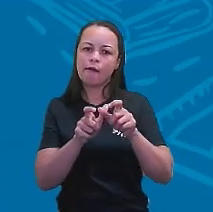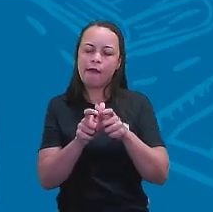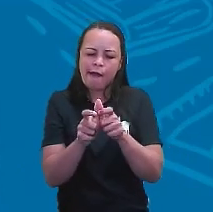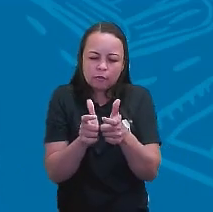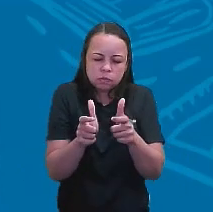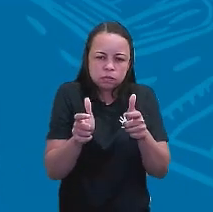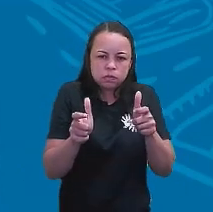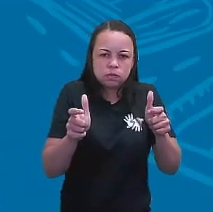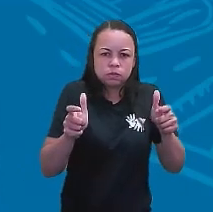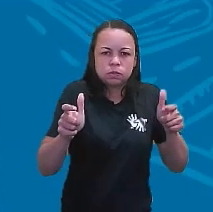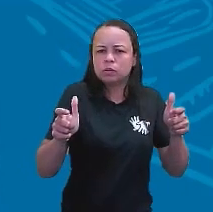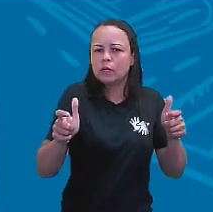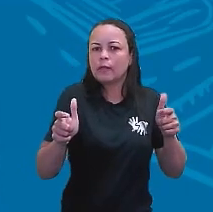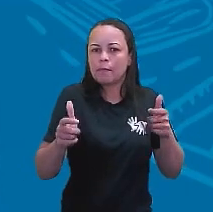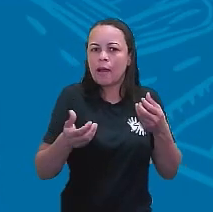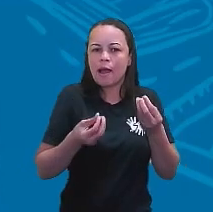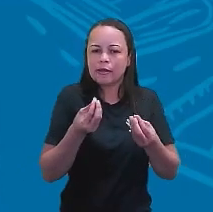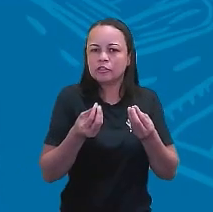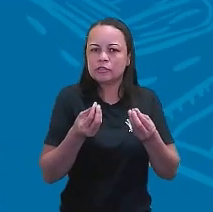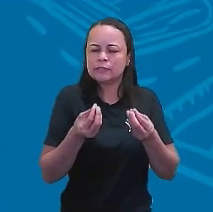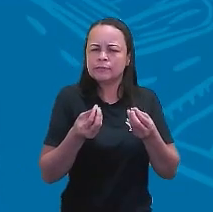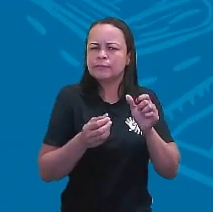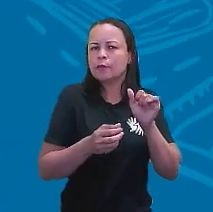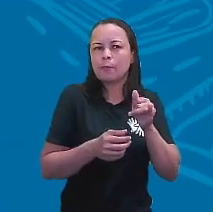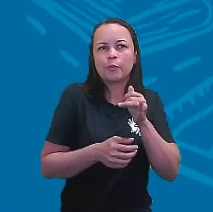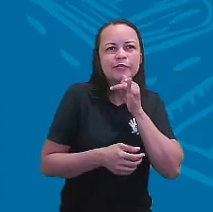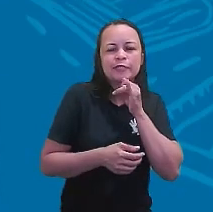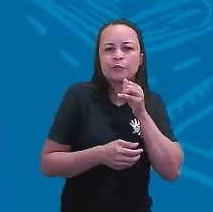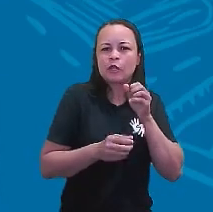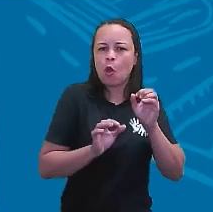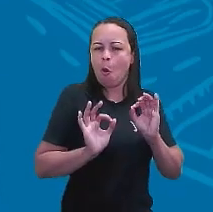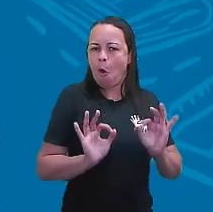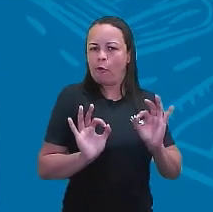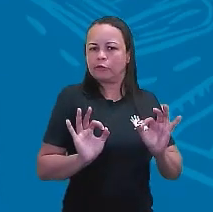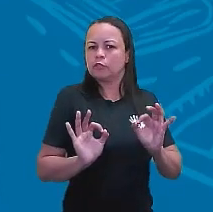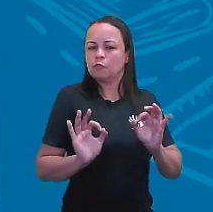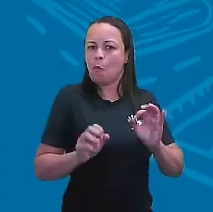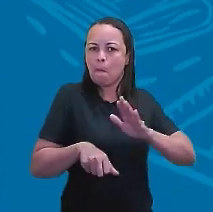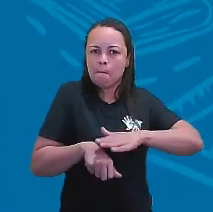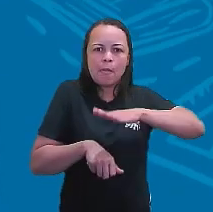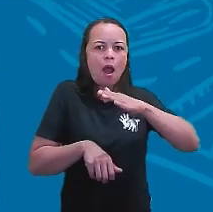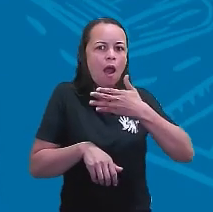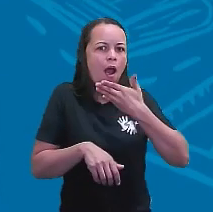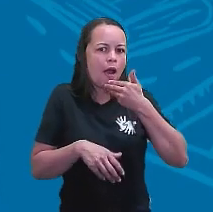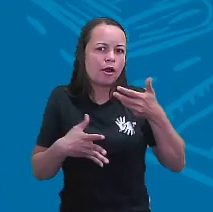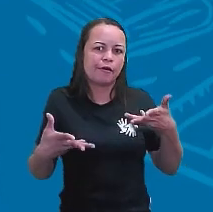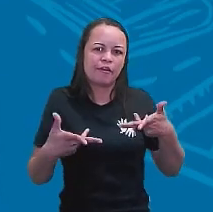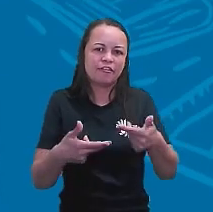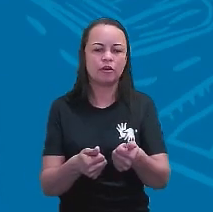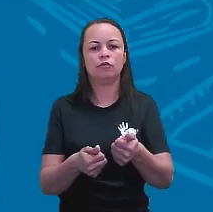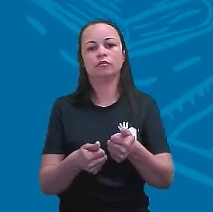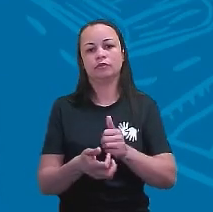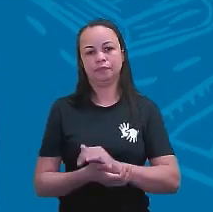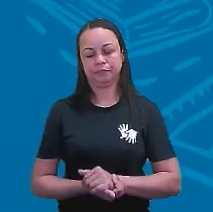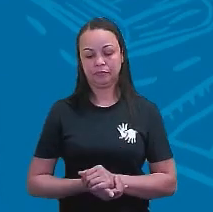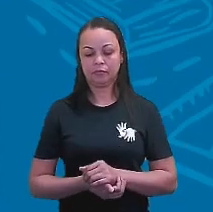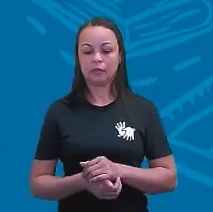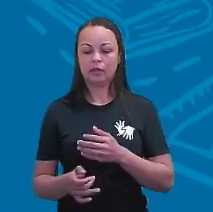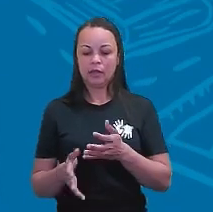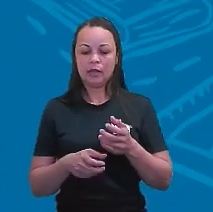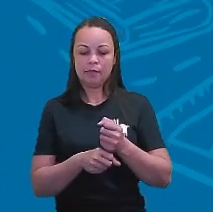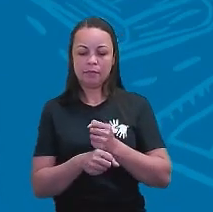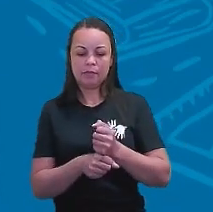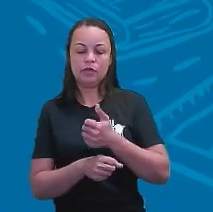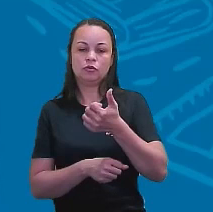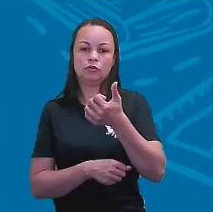mais, vamos dizer, se era ótimo, ficou melhor ainda. Temos aí em 62, ele se transfere aí